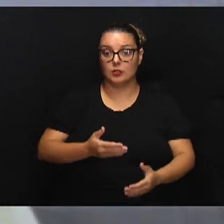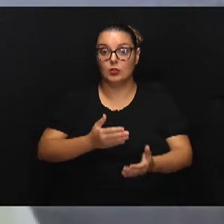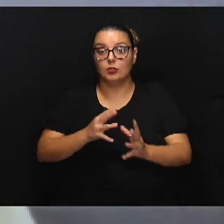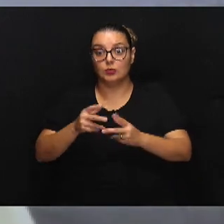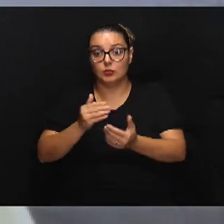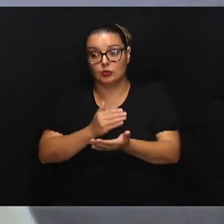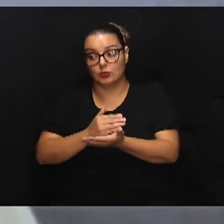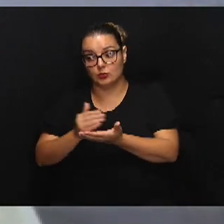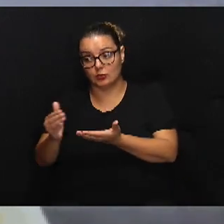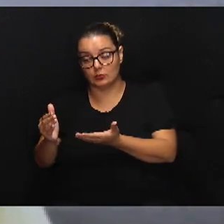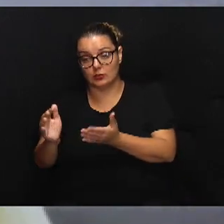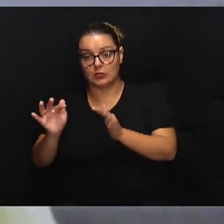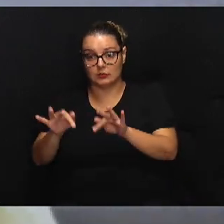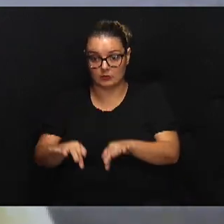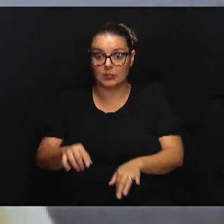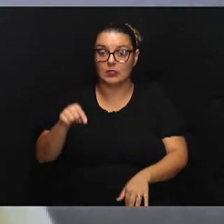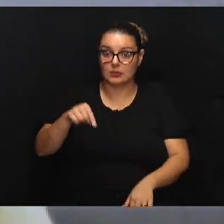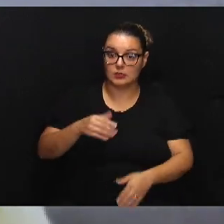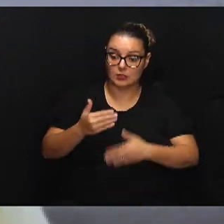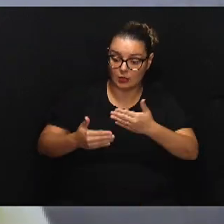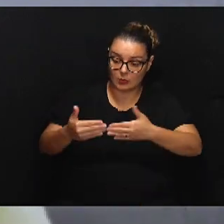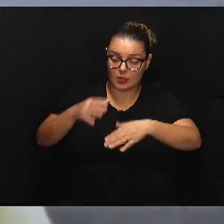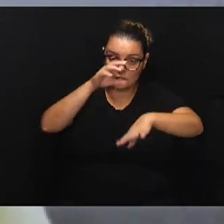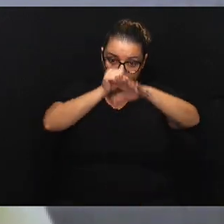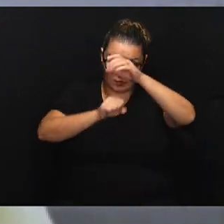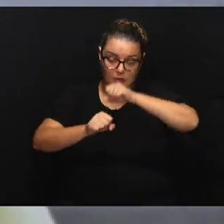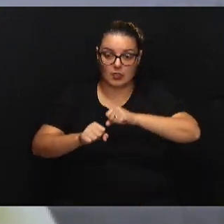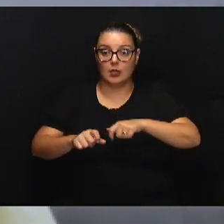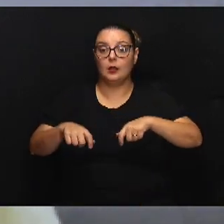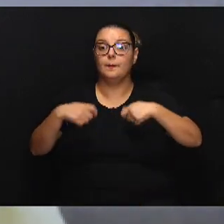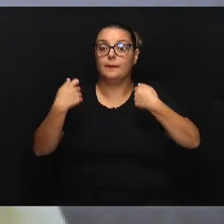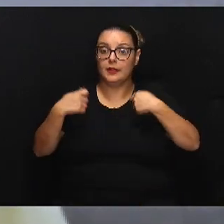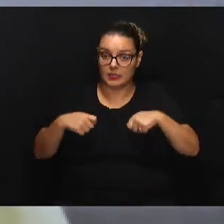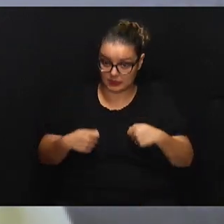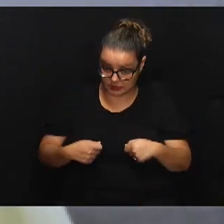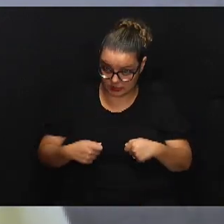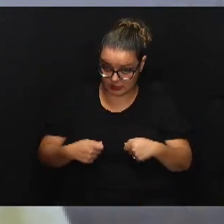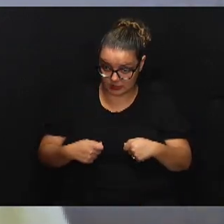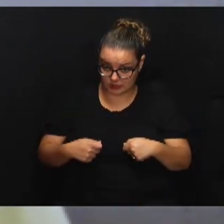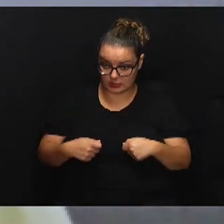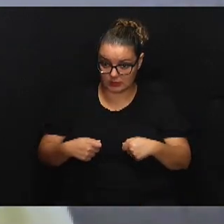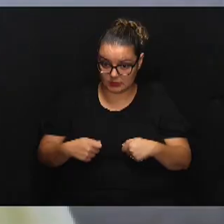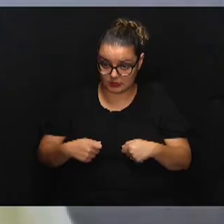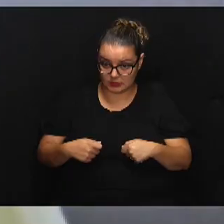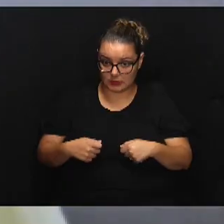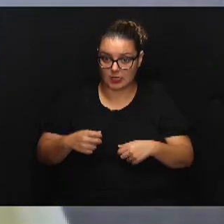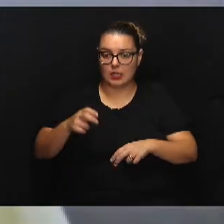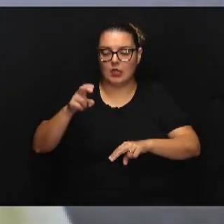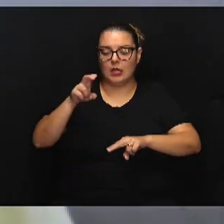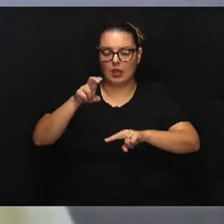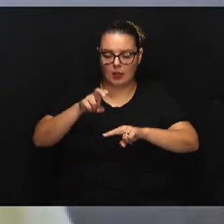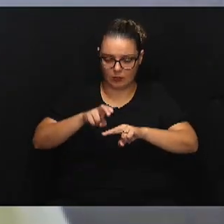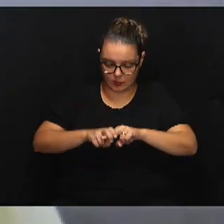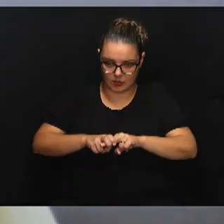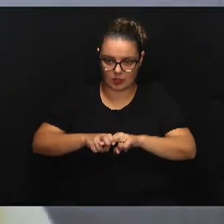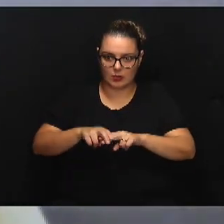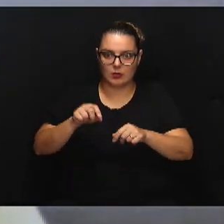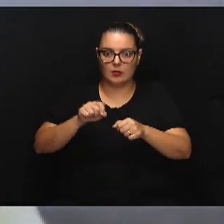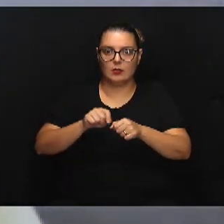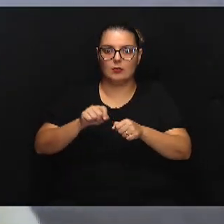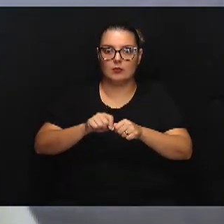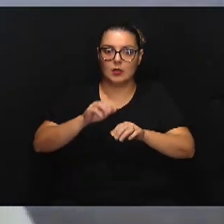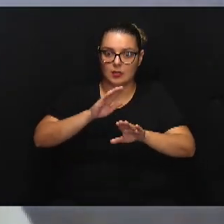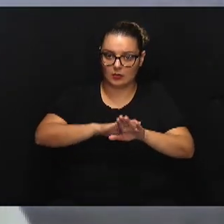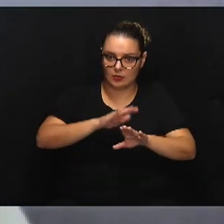processo de aprender. O processo de aprender precisa. Eu sentei na mesa para fazer uma